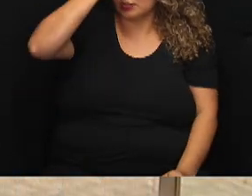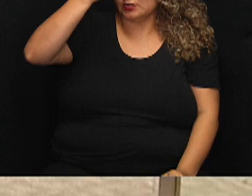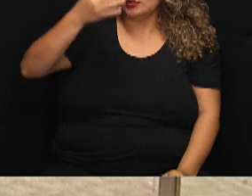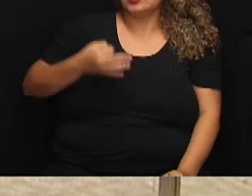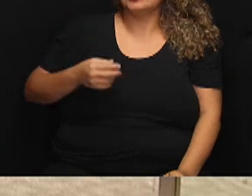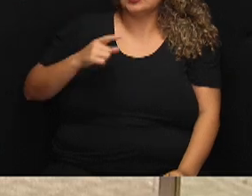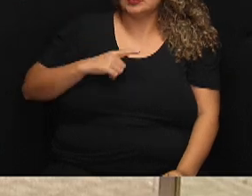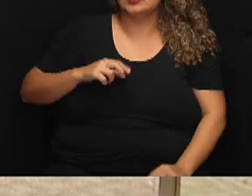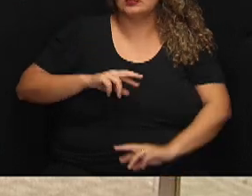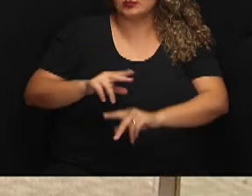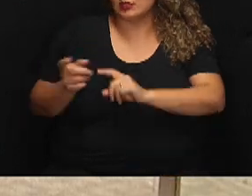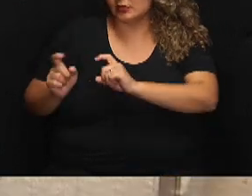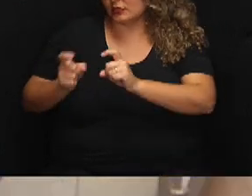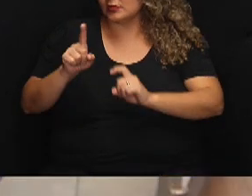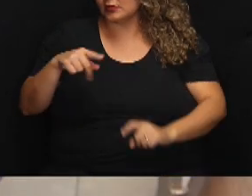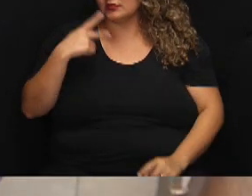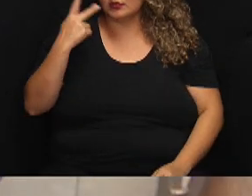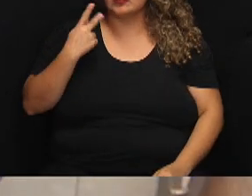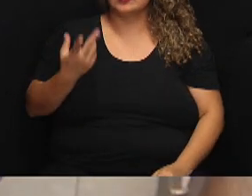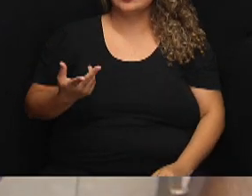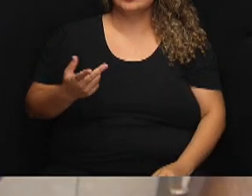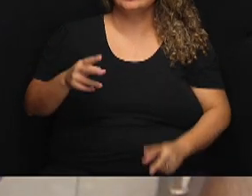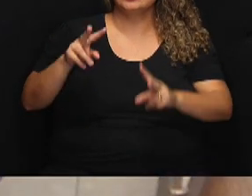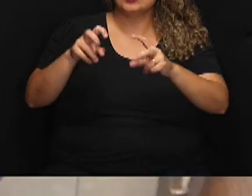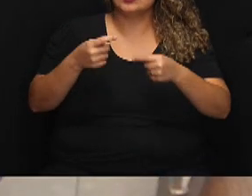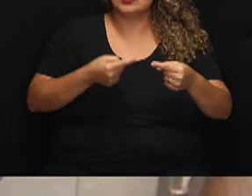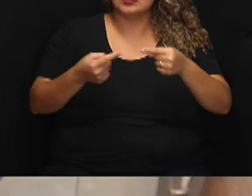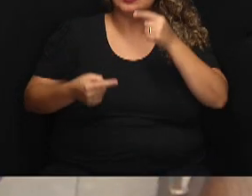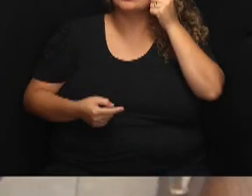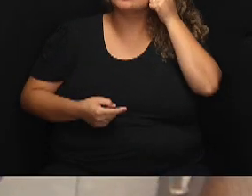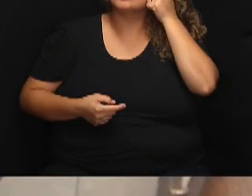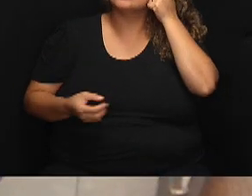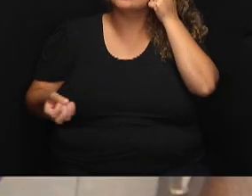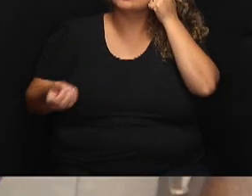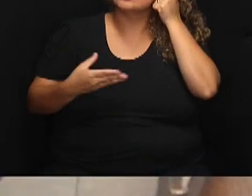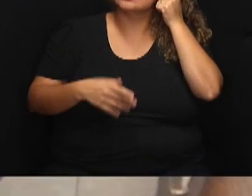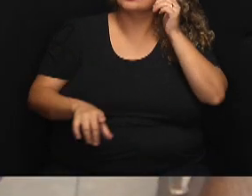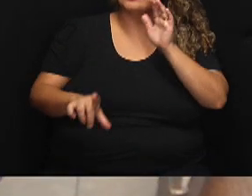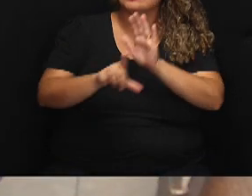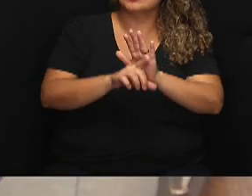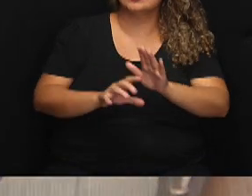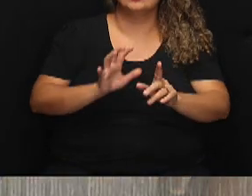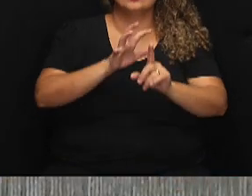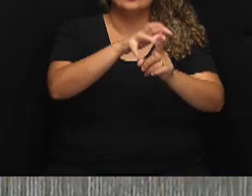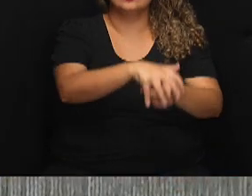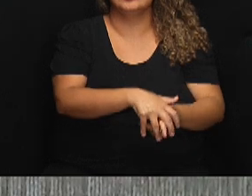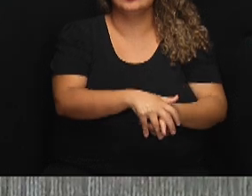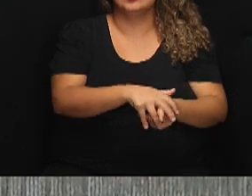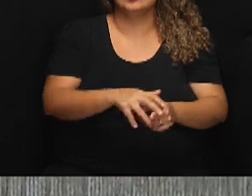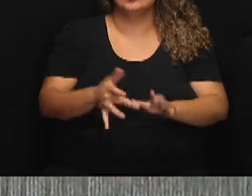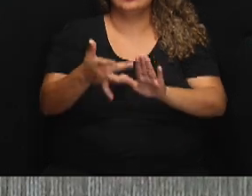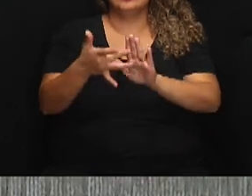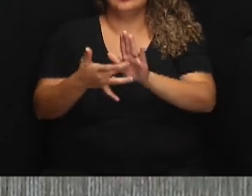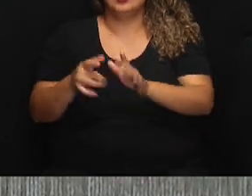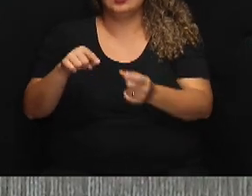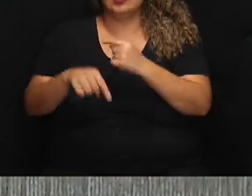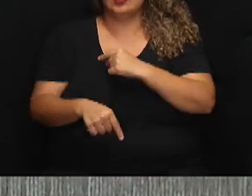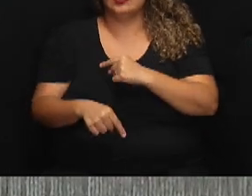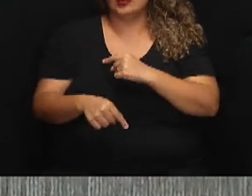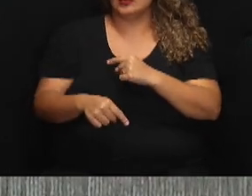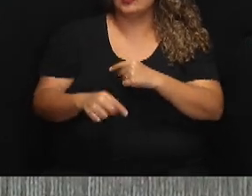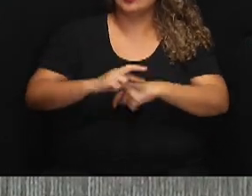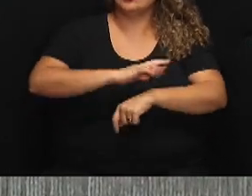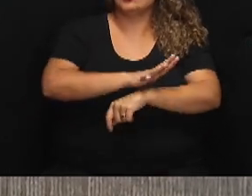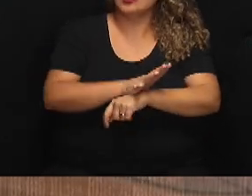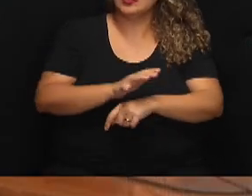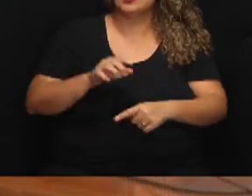com várias reuniões, né, vereadora? E um dos temas debatidos foi a nova lei do bullying, protocolos antirracistas e